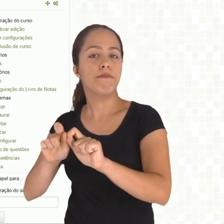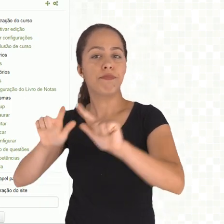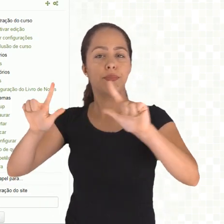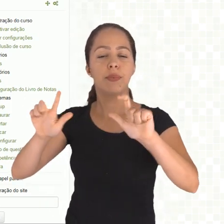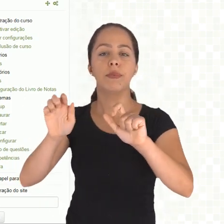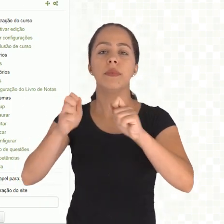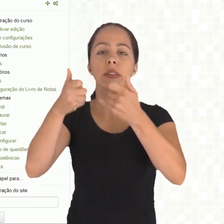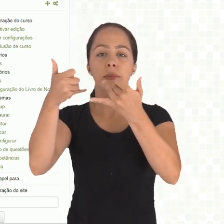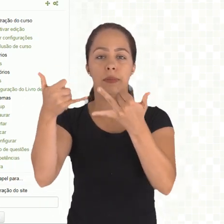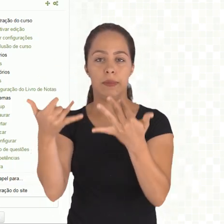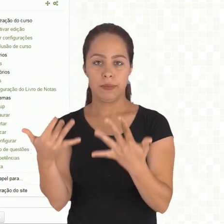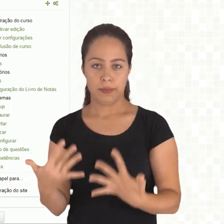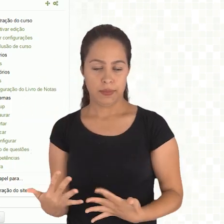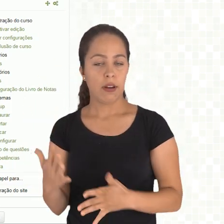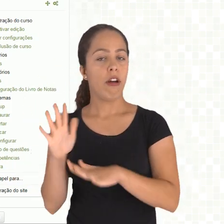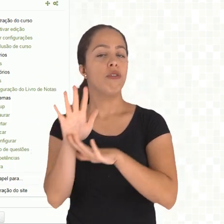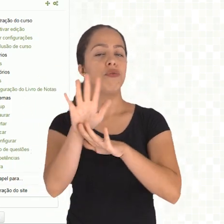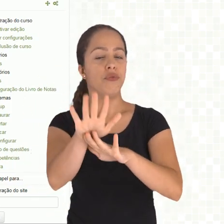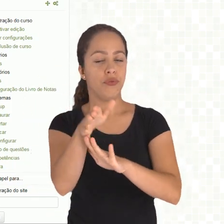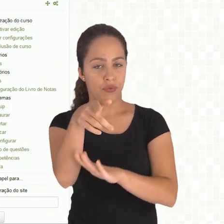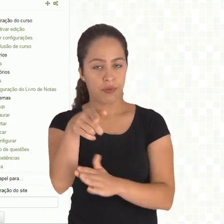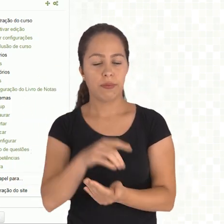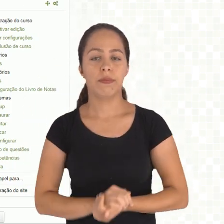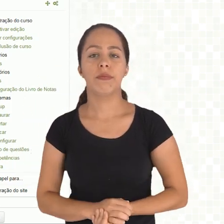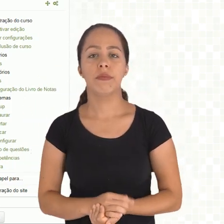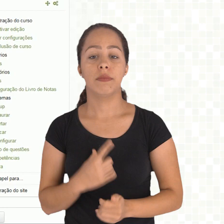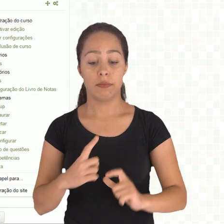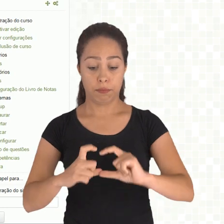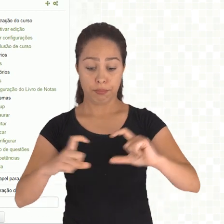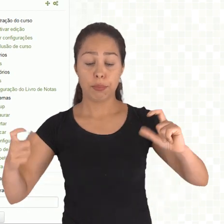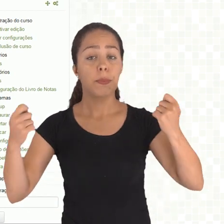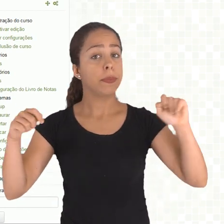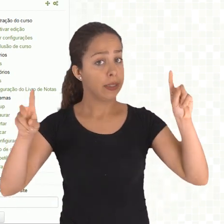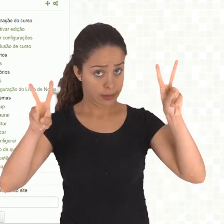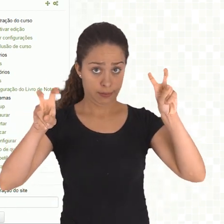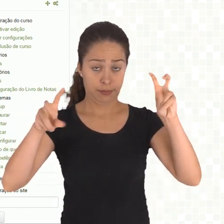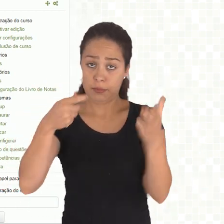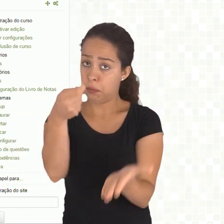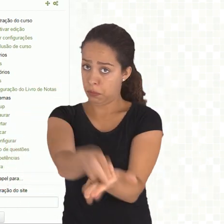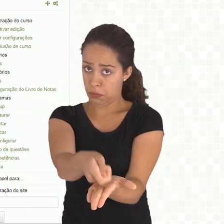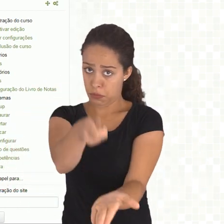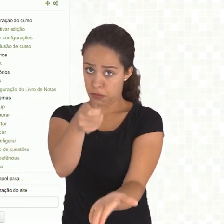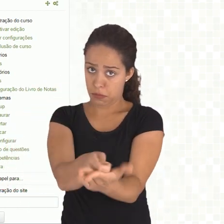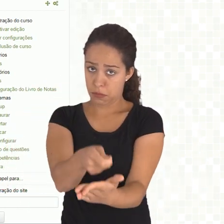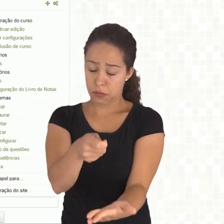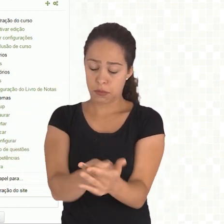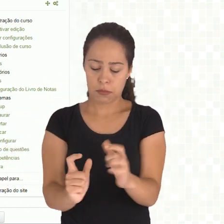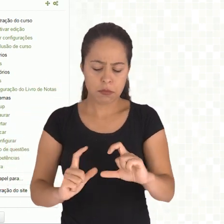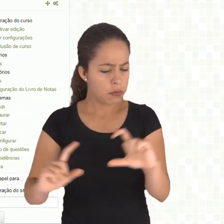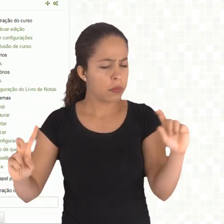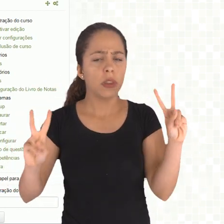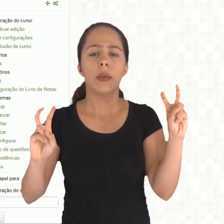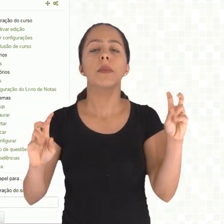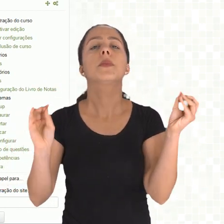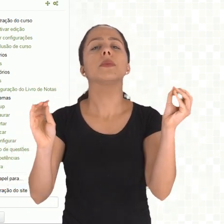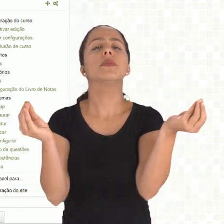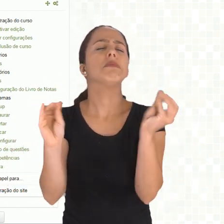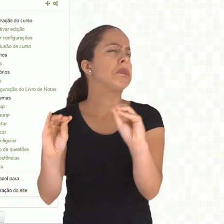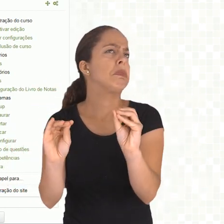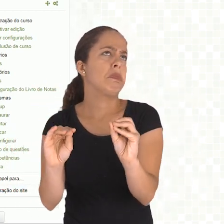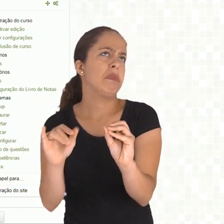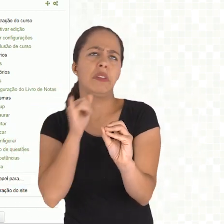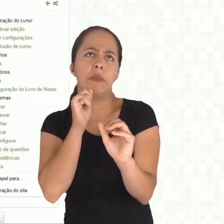opções. Você vai ser obrigado a dar um nome para a primeira página da Wiki. Então, você pode chamar de página principal,